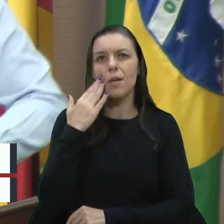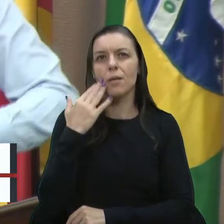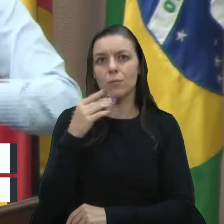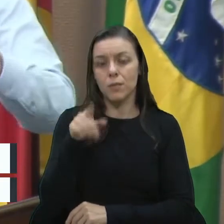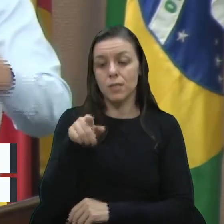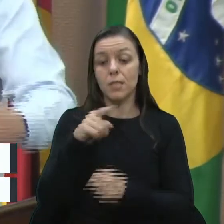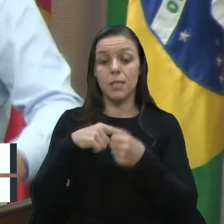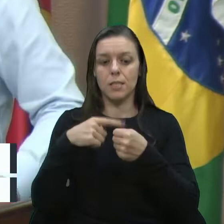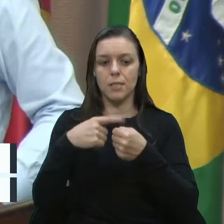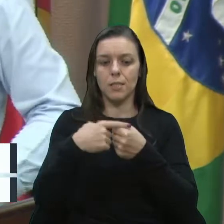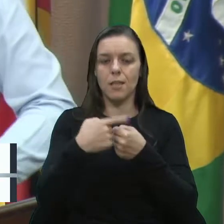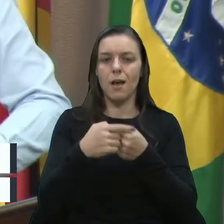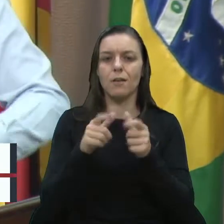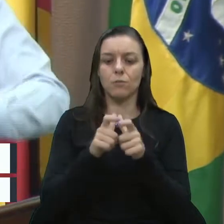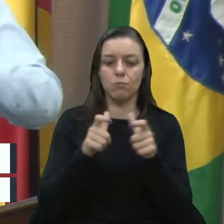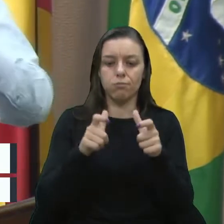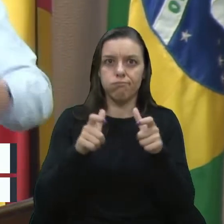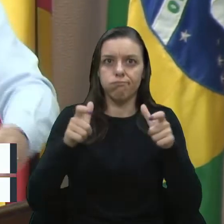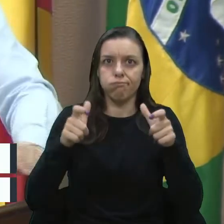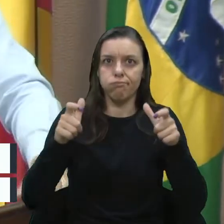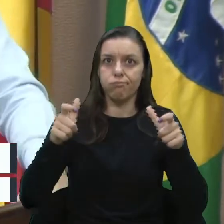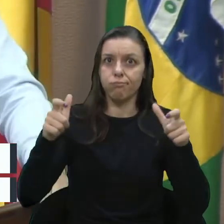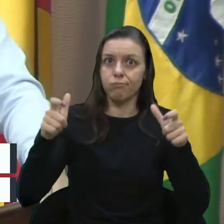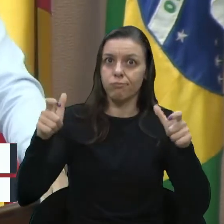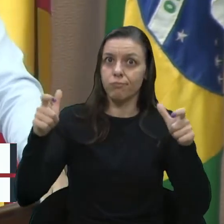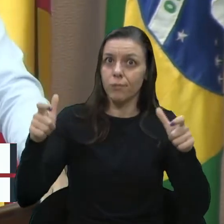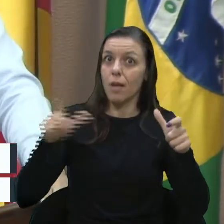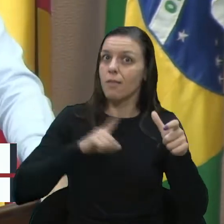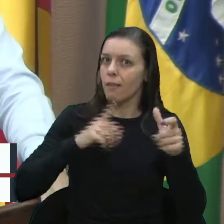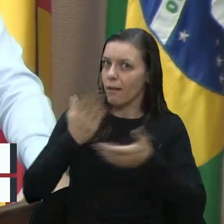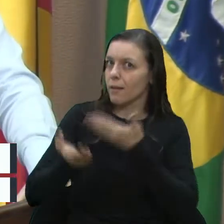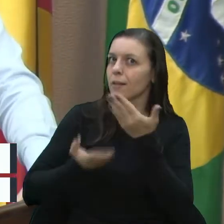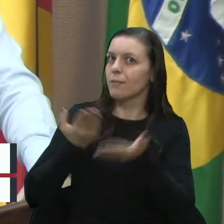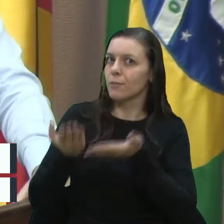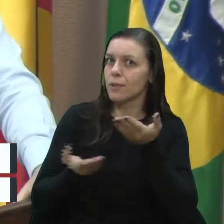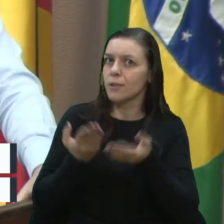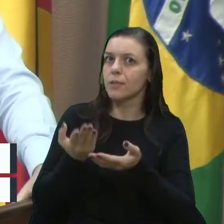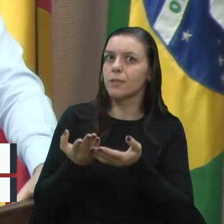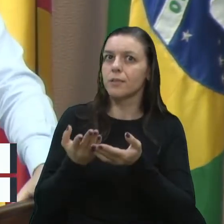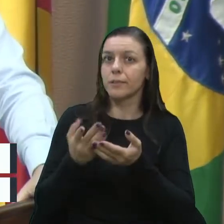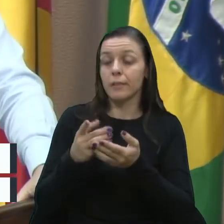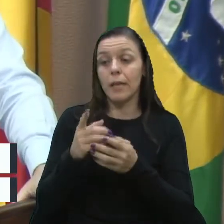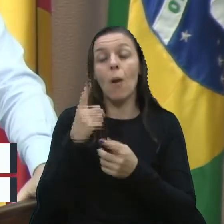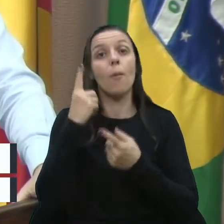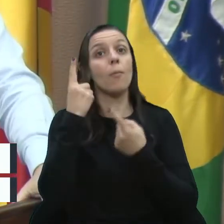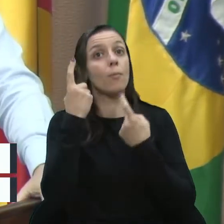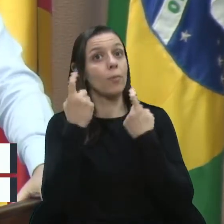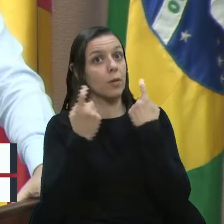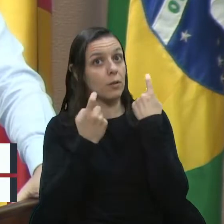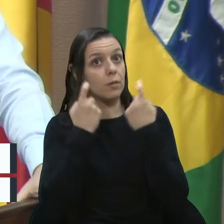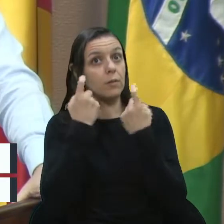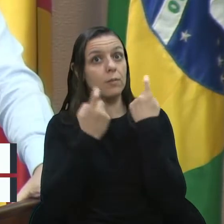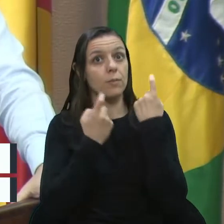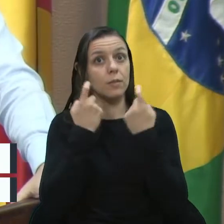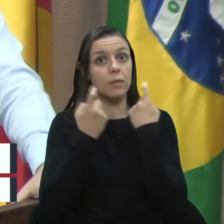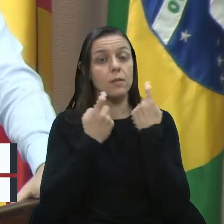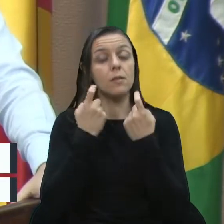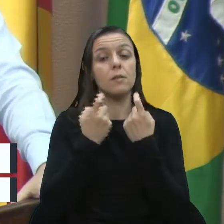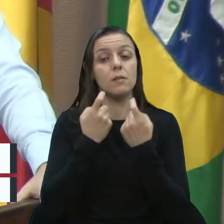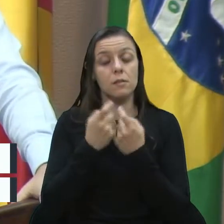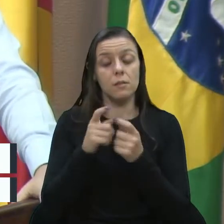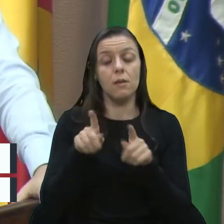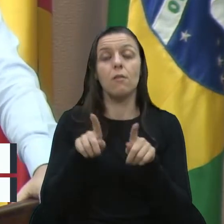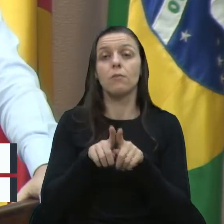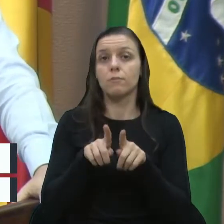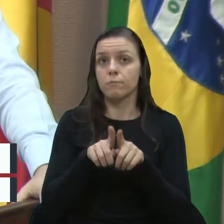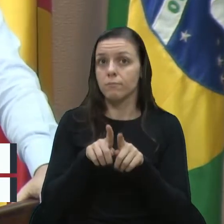cidade, cada vez mais ela cresce, cada vez aumenta mais as demandas, e é uma preocupação latente que temos que